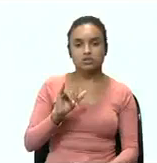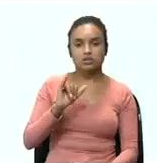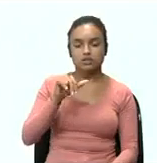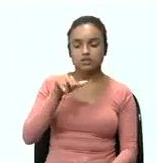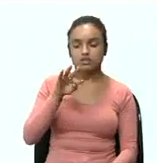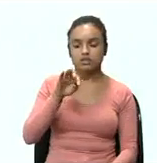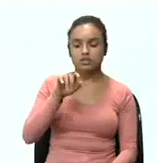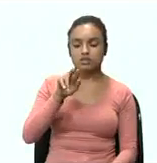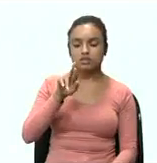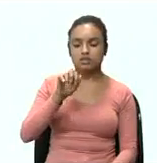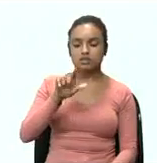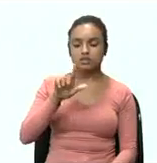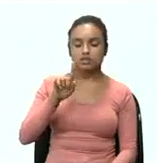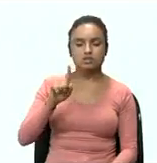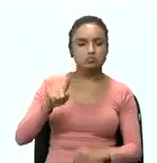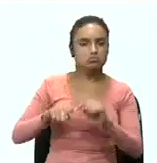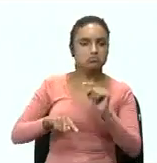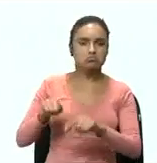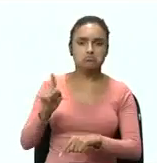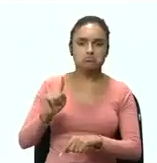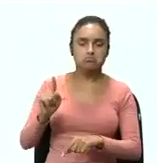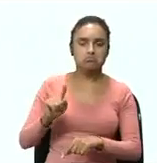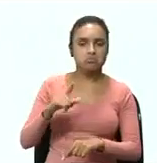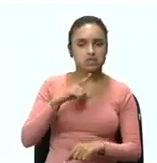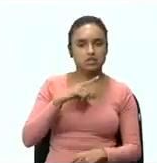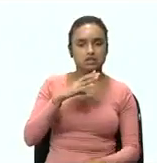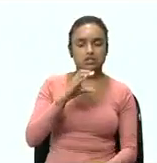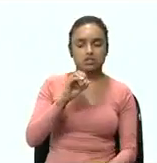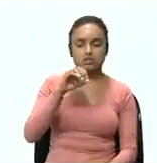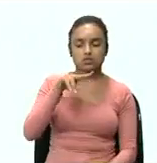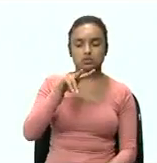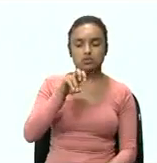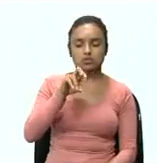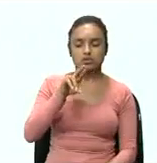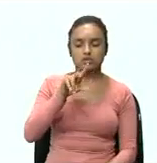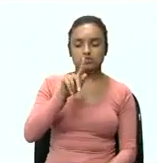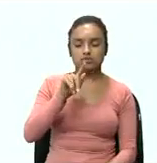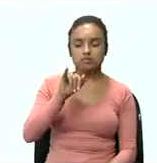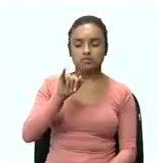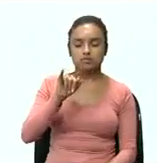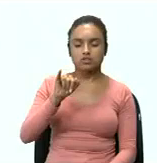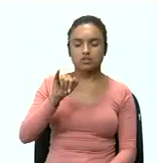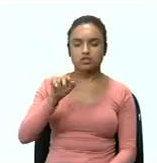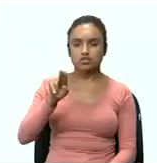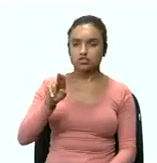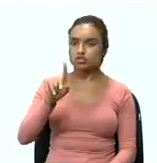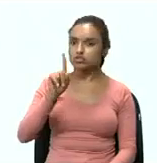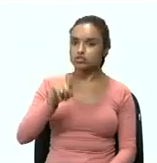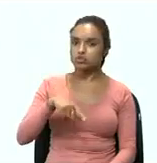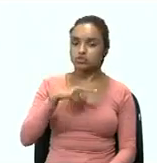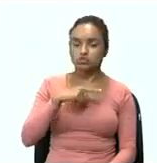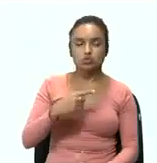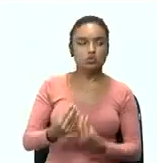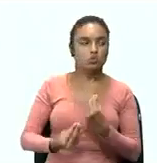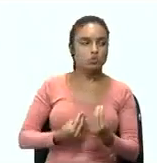imprópria convergiu? Convergiu. Então, pelo teorema da integral, olha só. Como